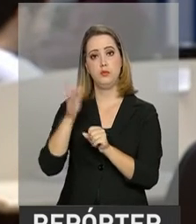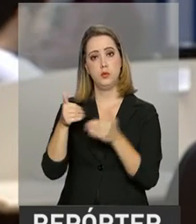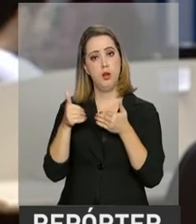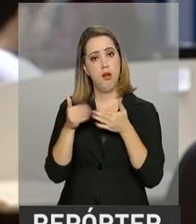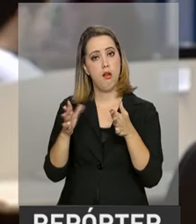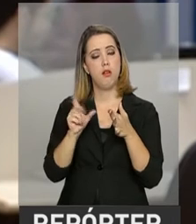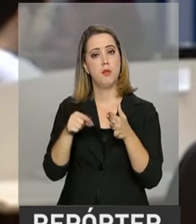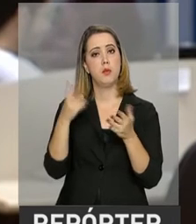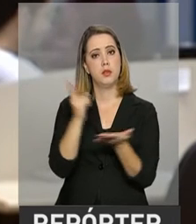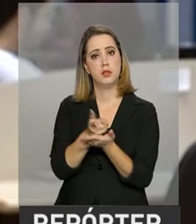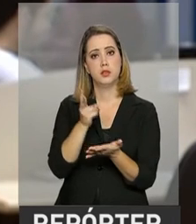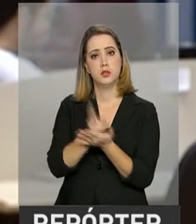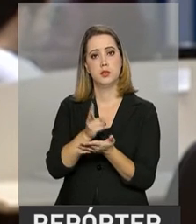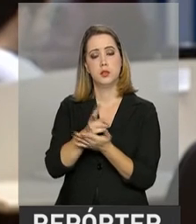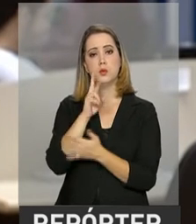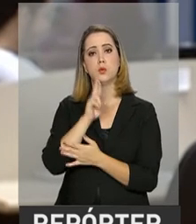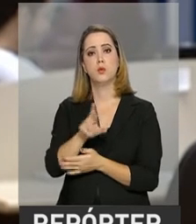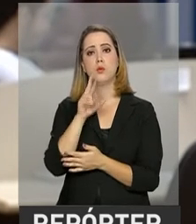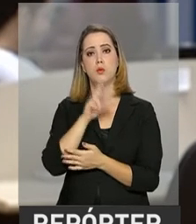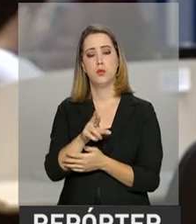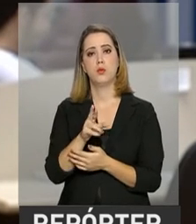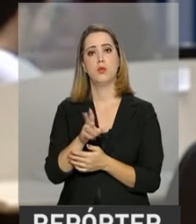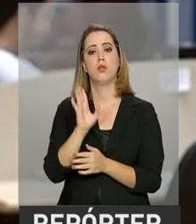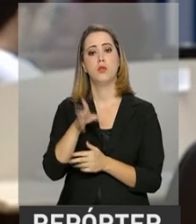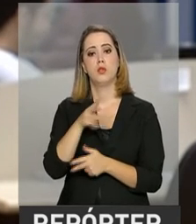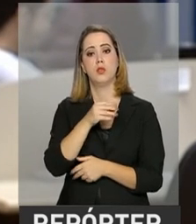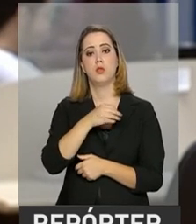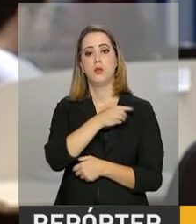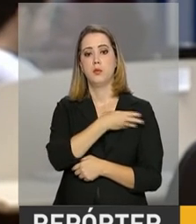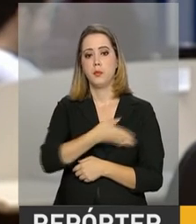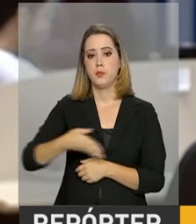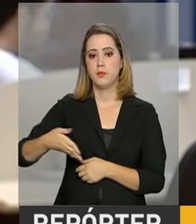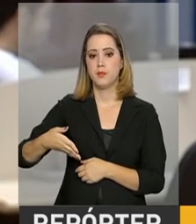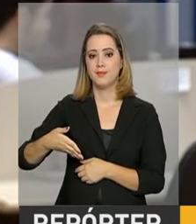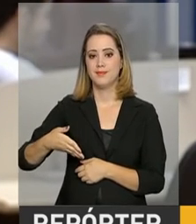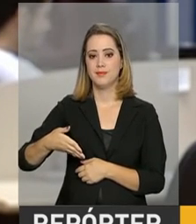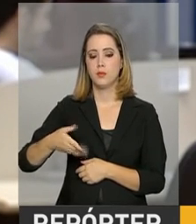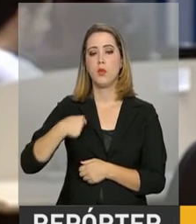site de consulta dos resultados das provas. Vou repetir,